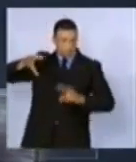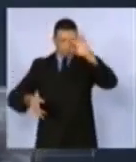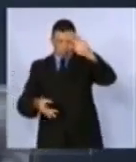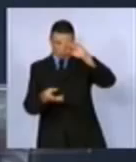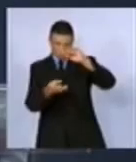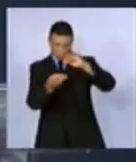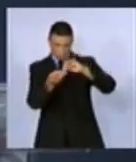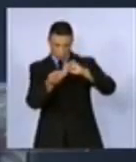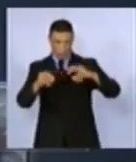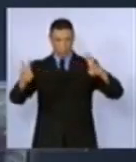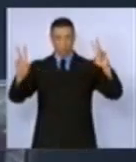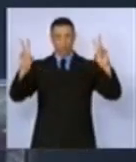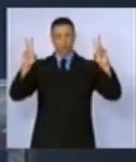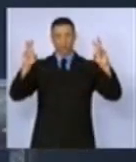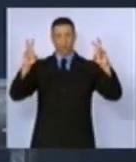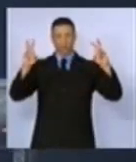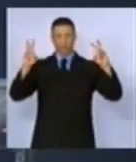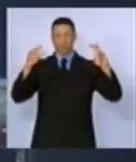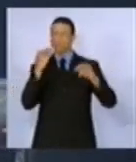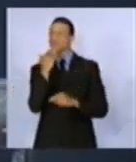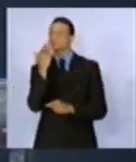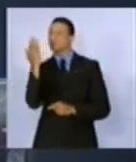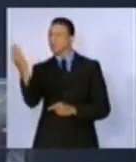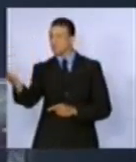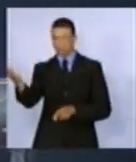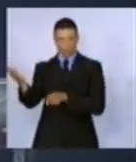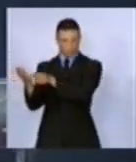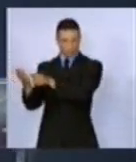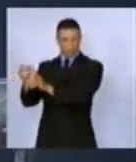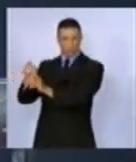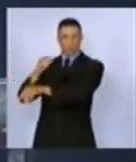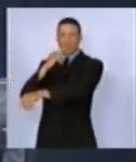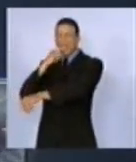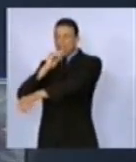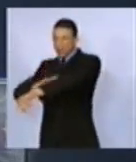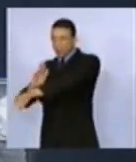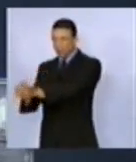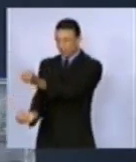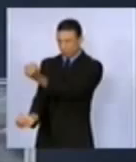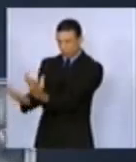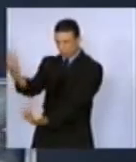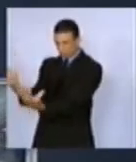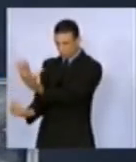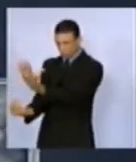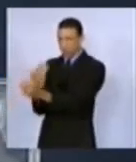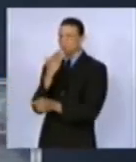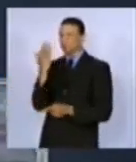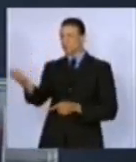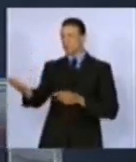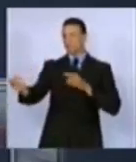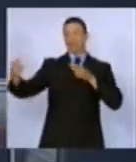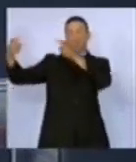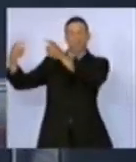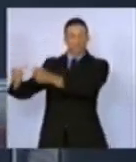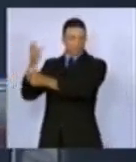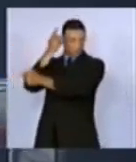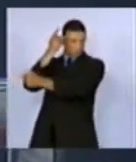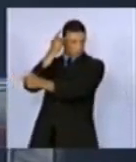os procedimentos para emissão de autorização para queima de palha de cano de açúcar no Estado de São Paulo trata-se de um